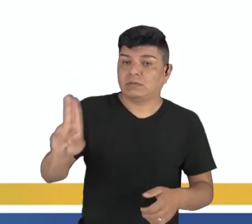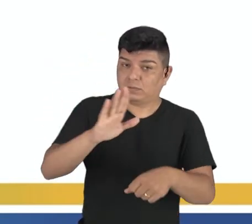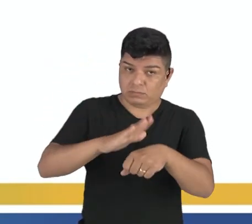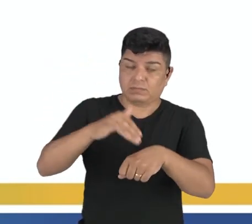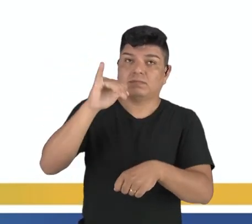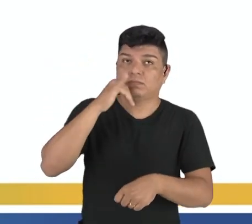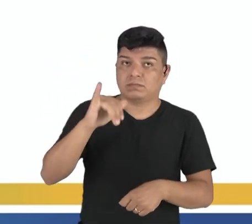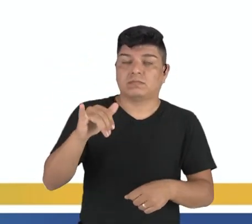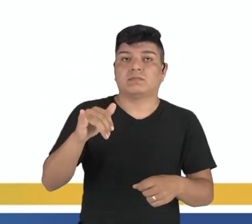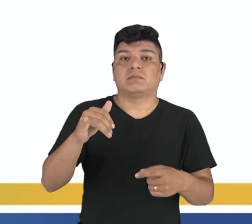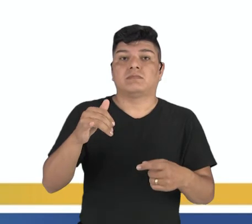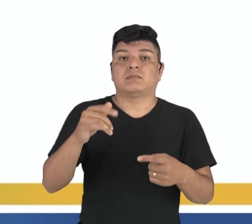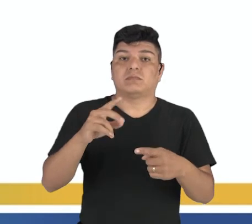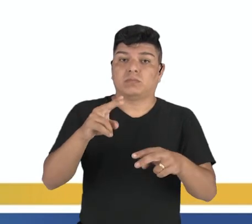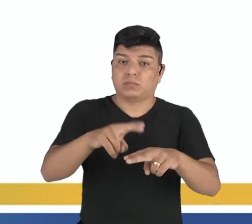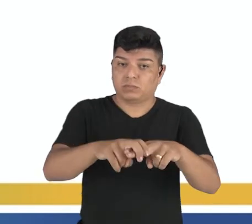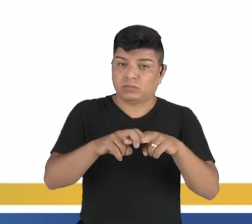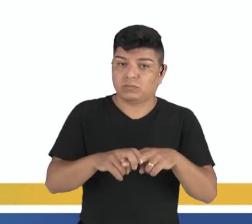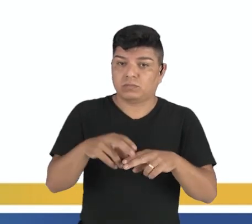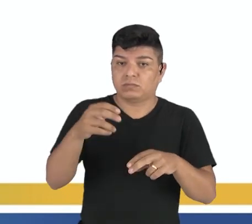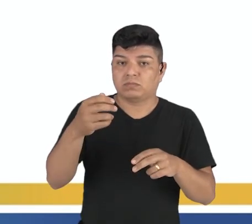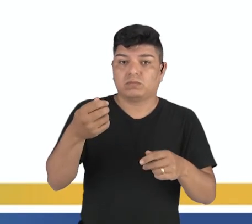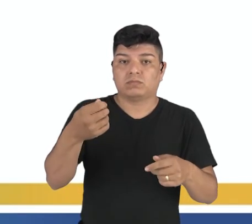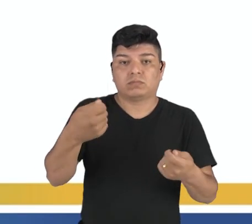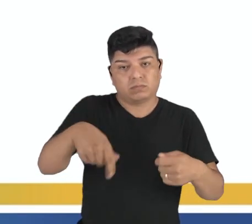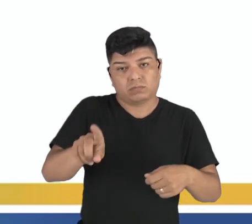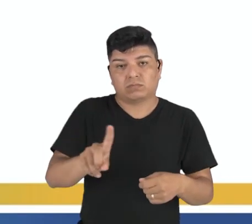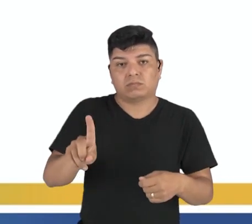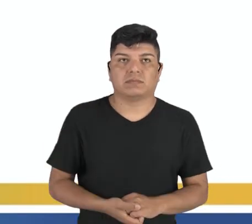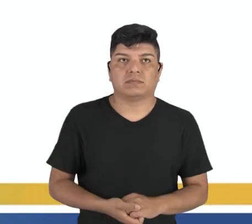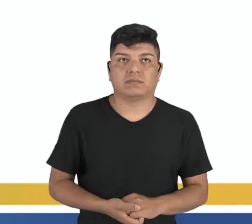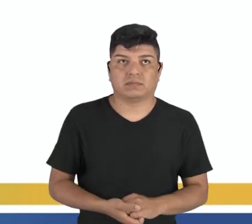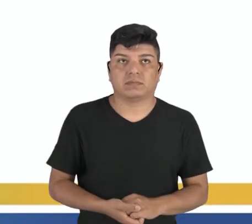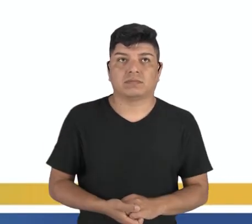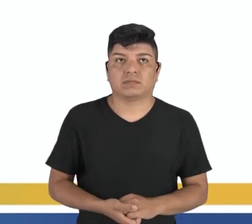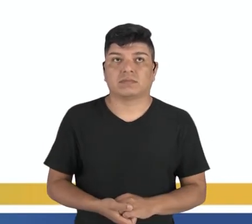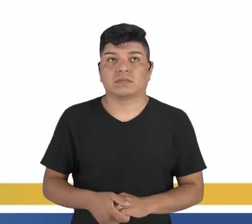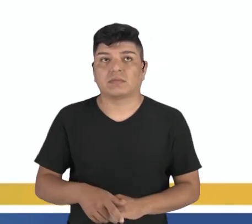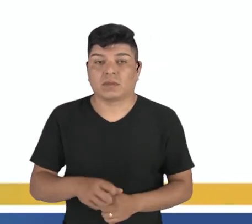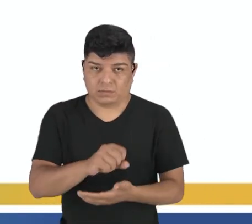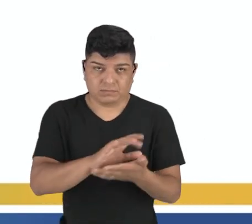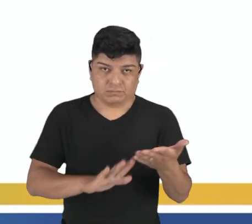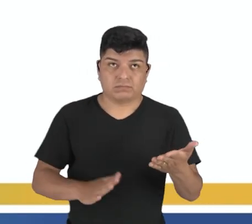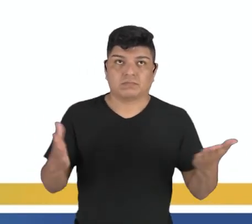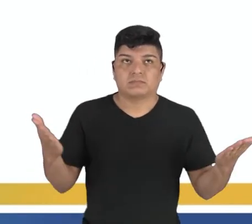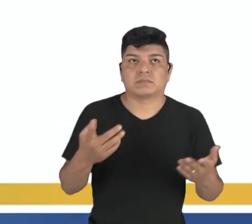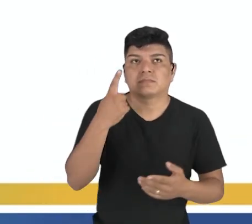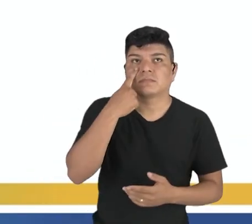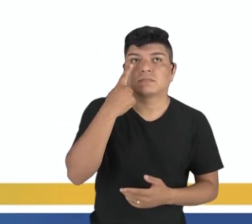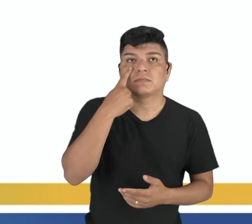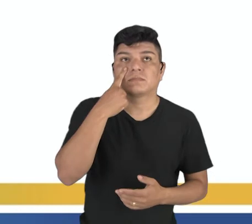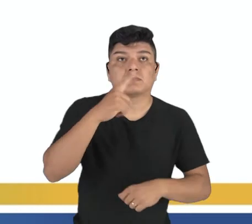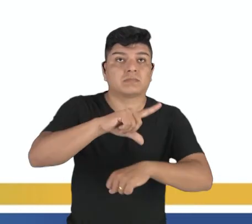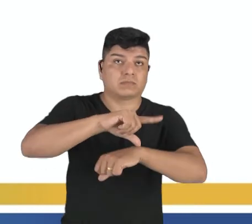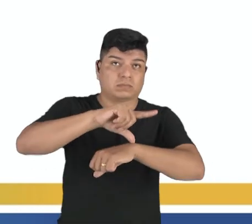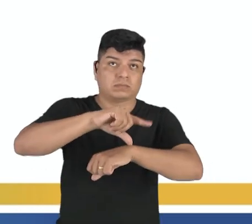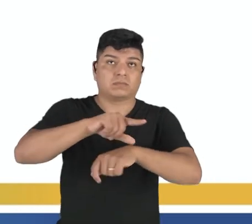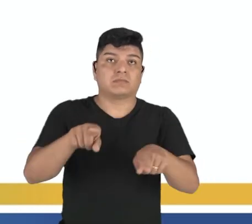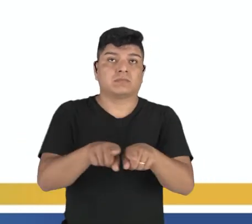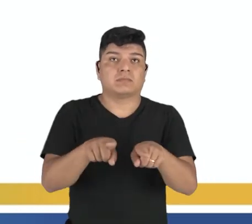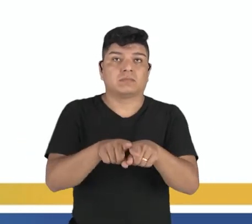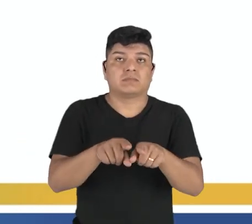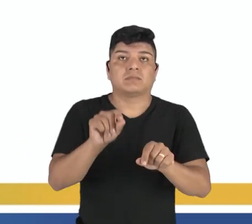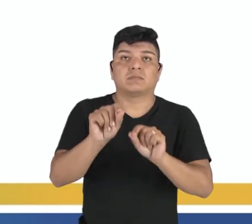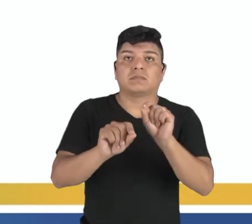horas, então não fazia mais sentido ter horário de verão. Vamos então para o nosso exercício? Presta bem atenção. Os fusos